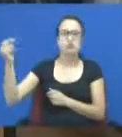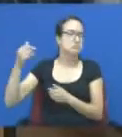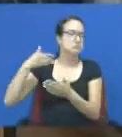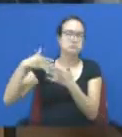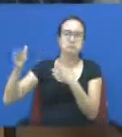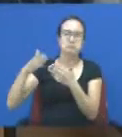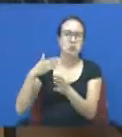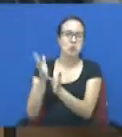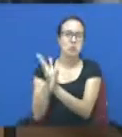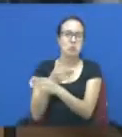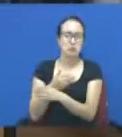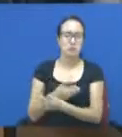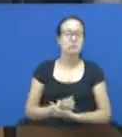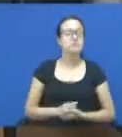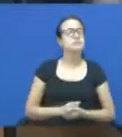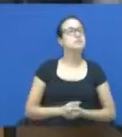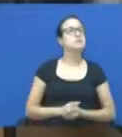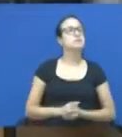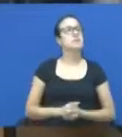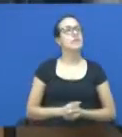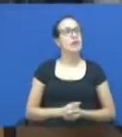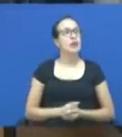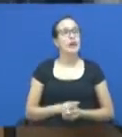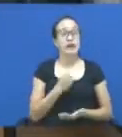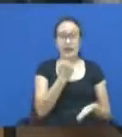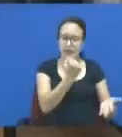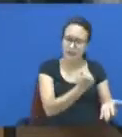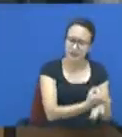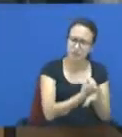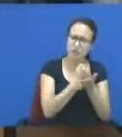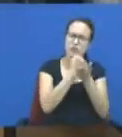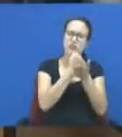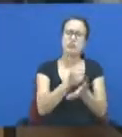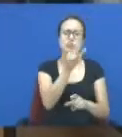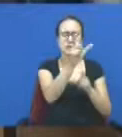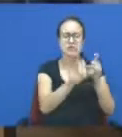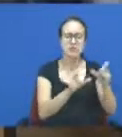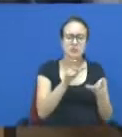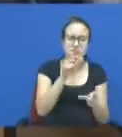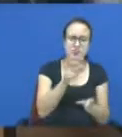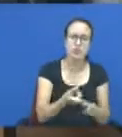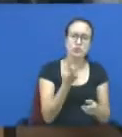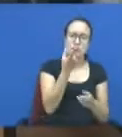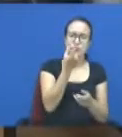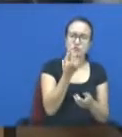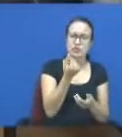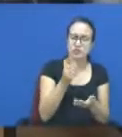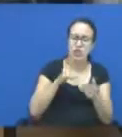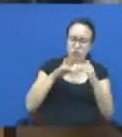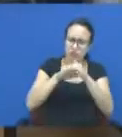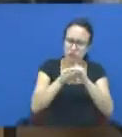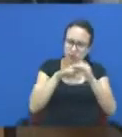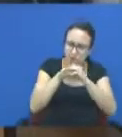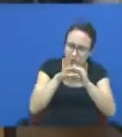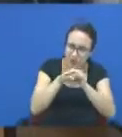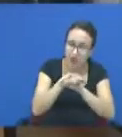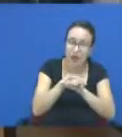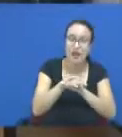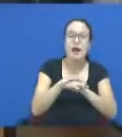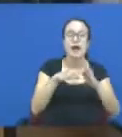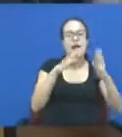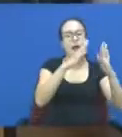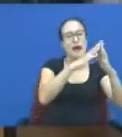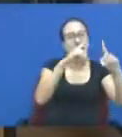ajuda dos membros, dos fiéis da igreja, através dos dízimos e das ofertas, conseguiu construir aquelas igrejas,